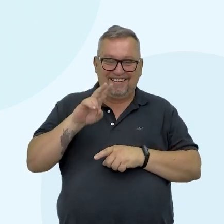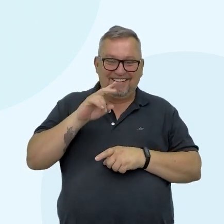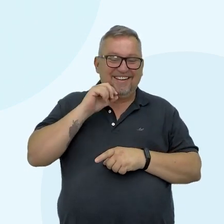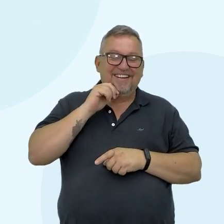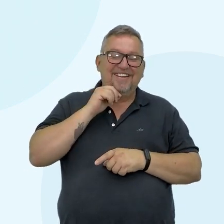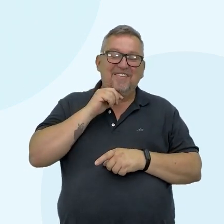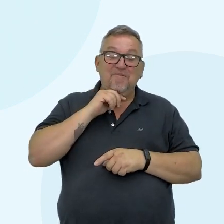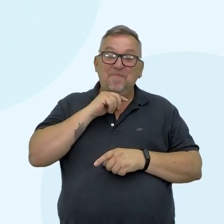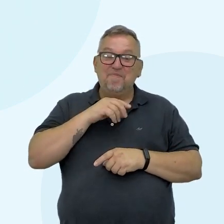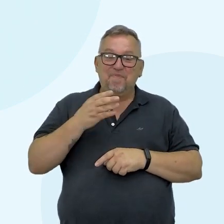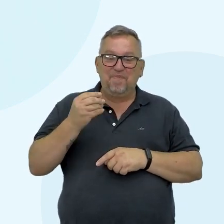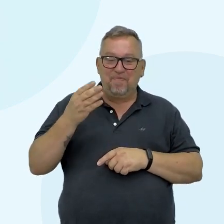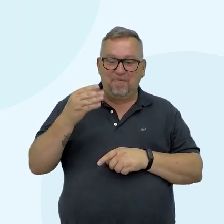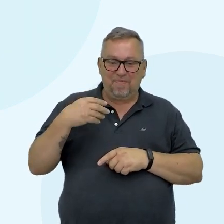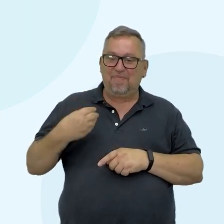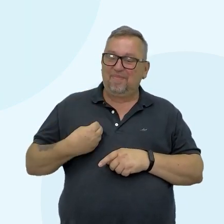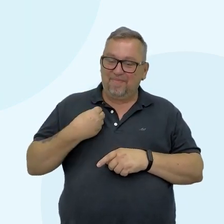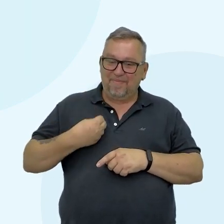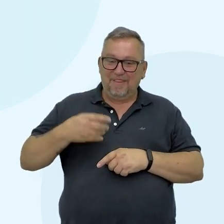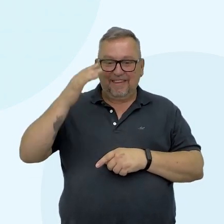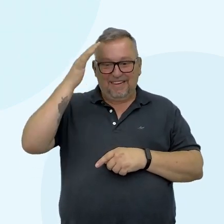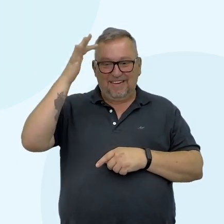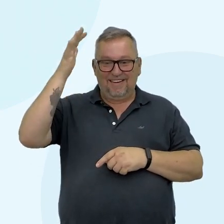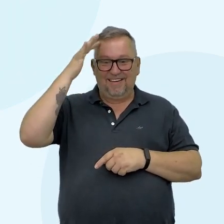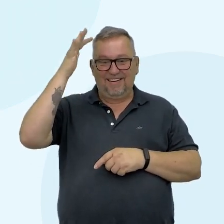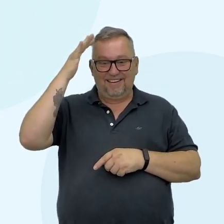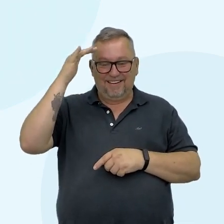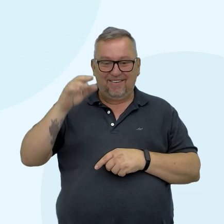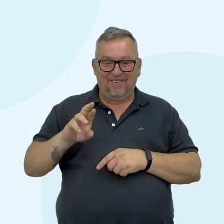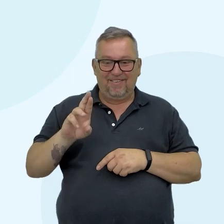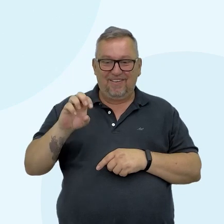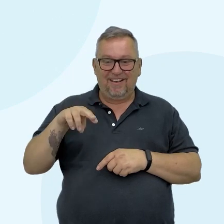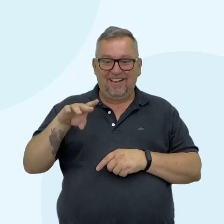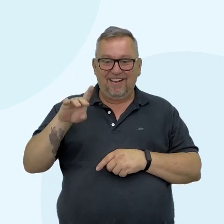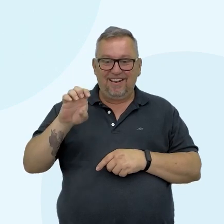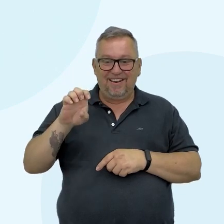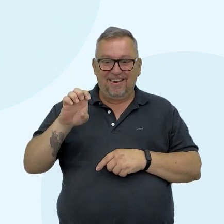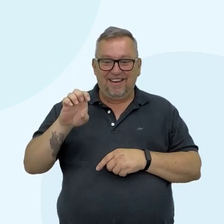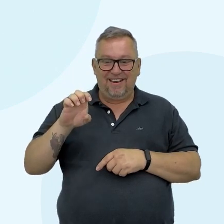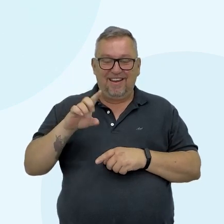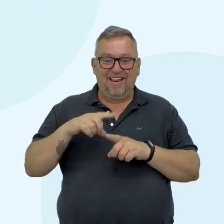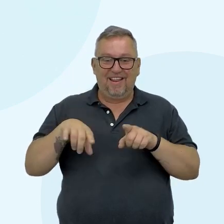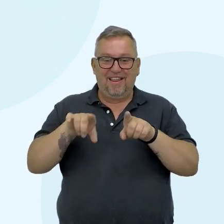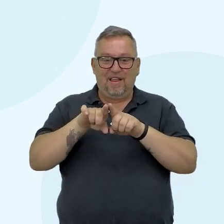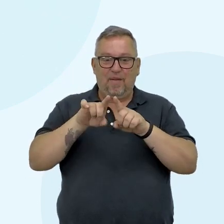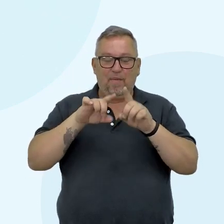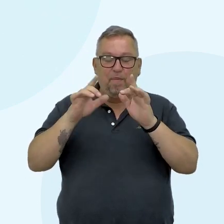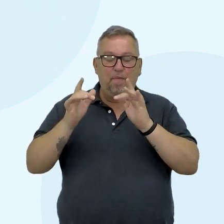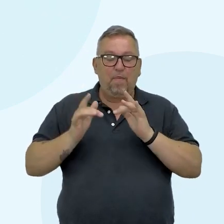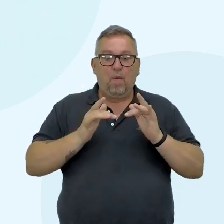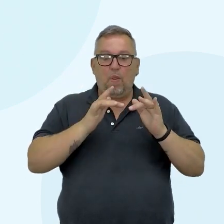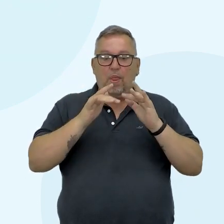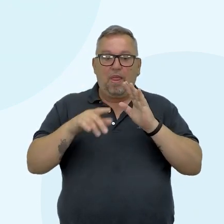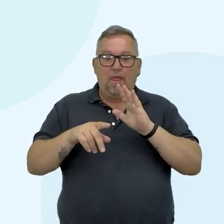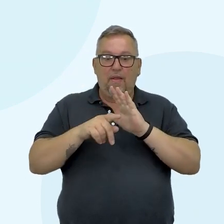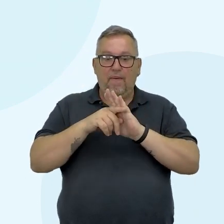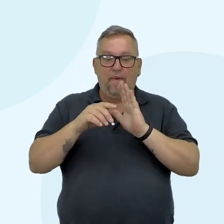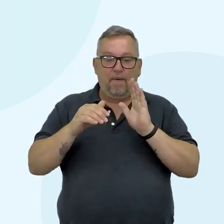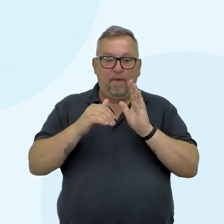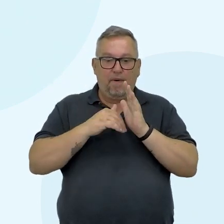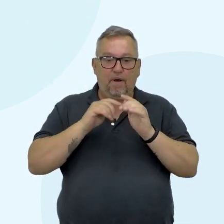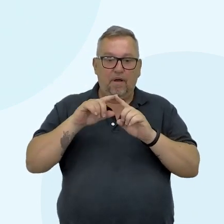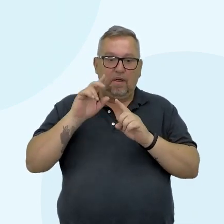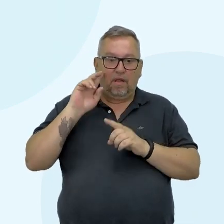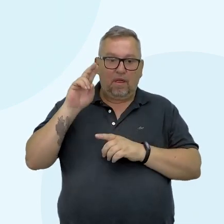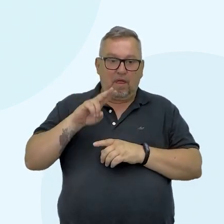seja, isso é muito presente na filosofia do René Descartes. E agora, associando isso a essa ideia do cogito ergo sum,